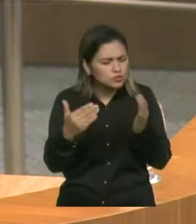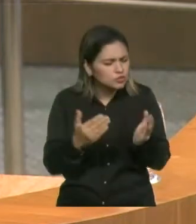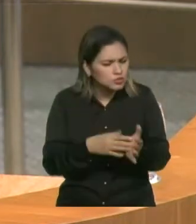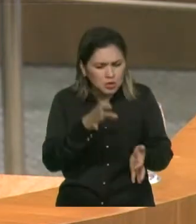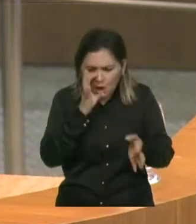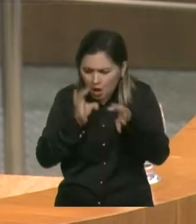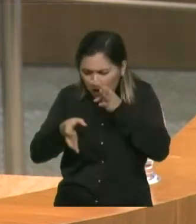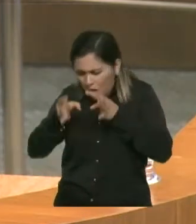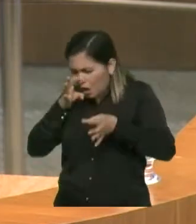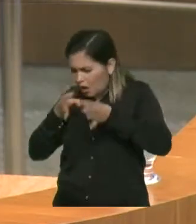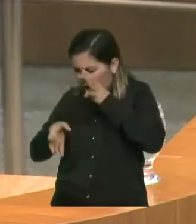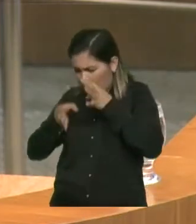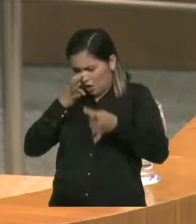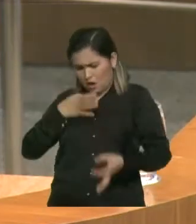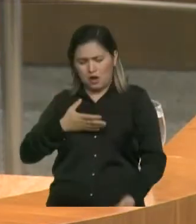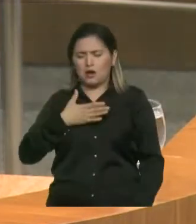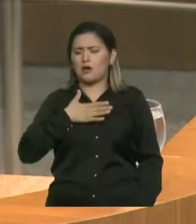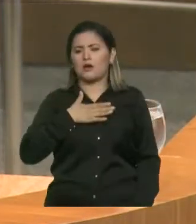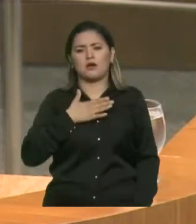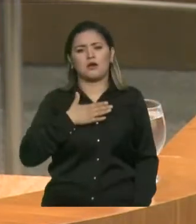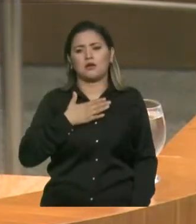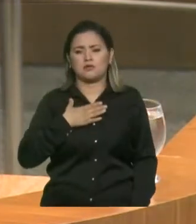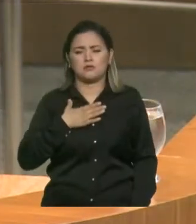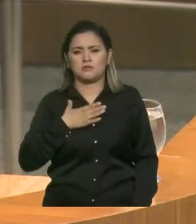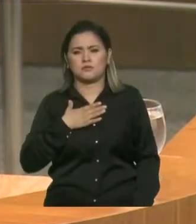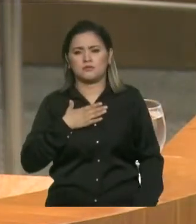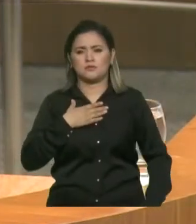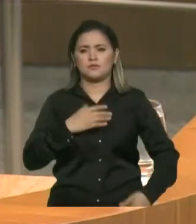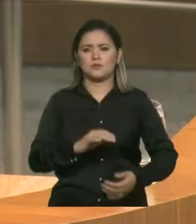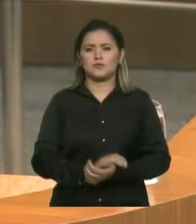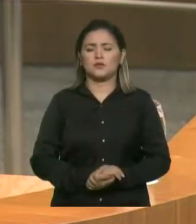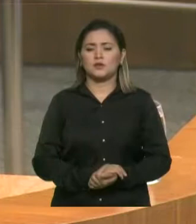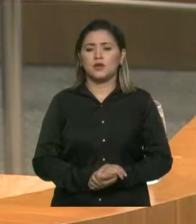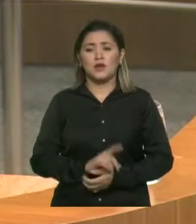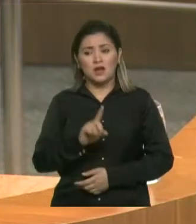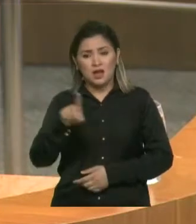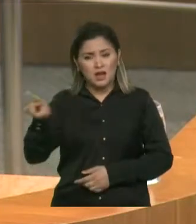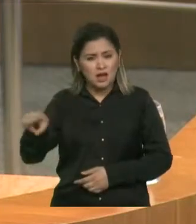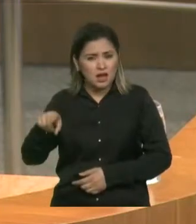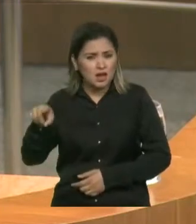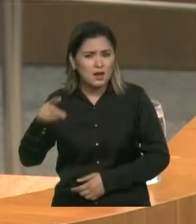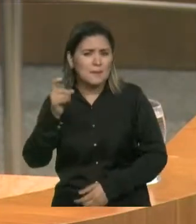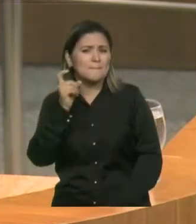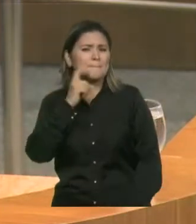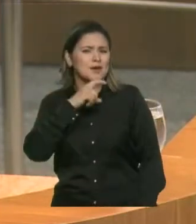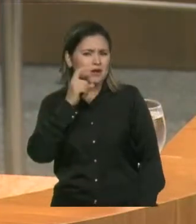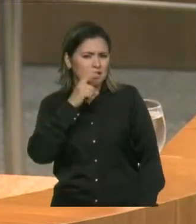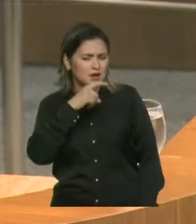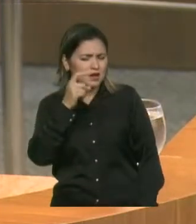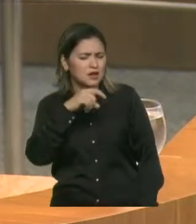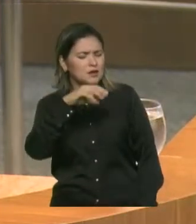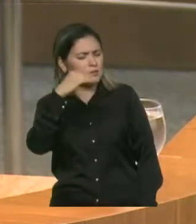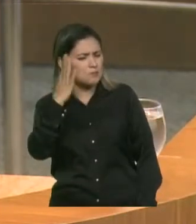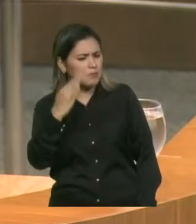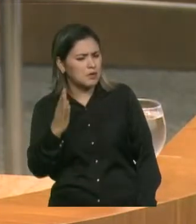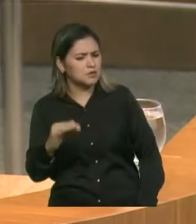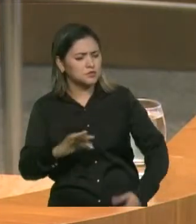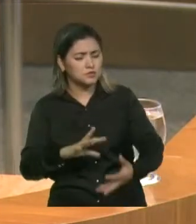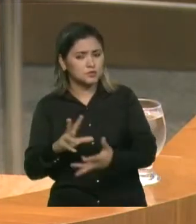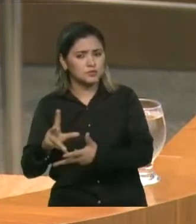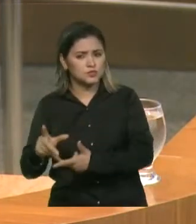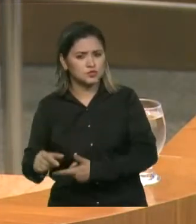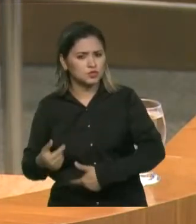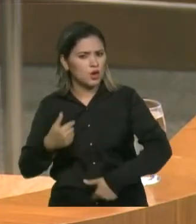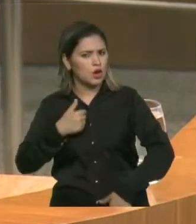não eu que estão presos às mentiras que contaram ao Brasil e ao mundo. Diante